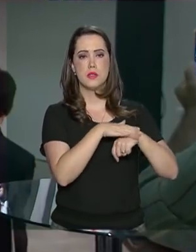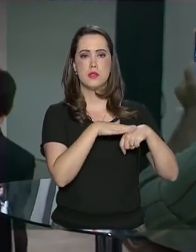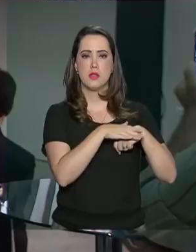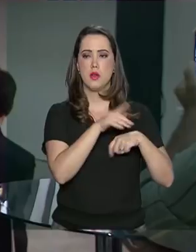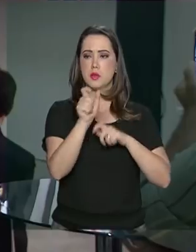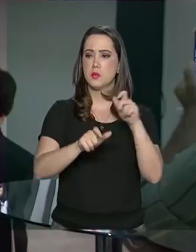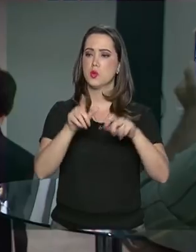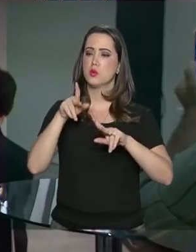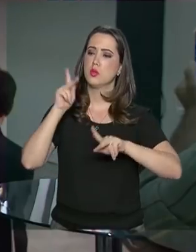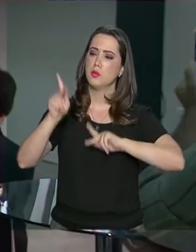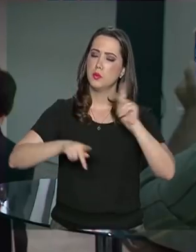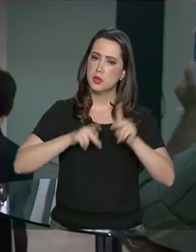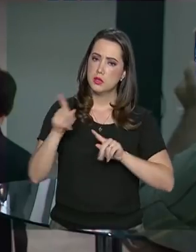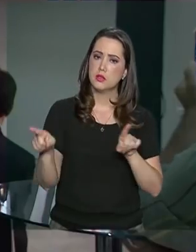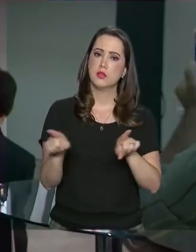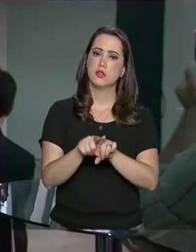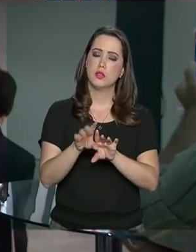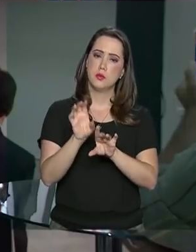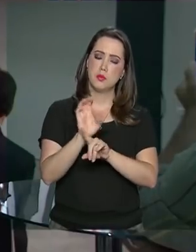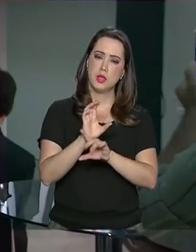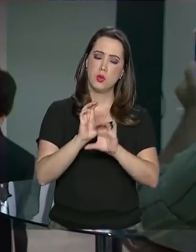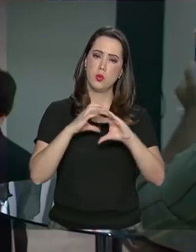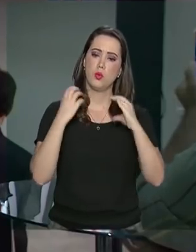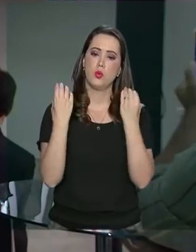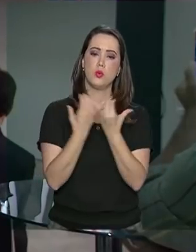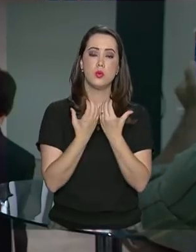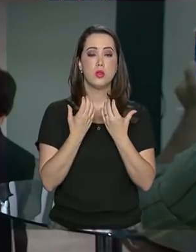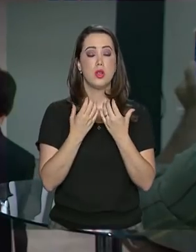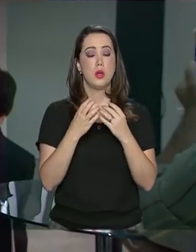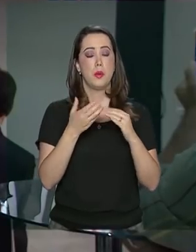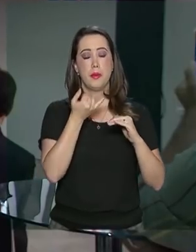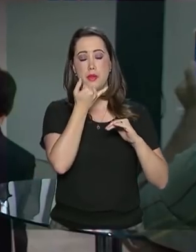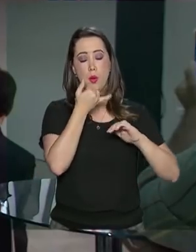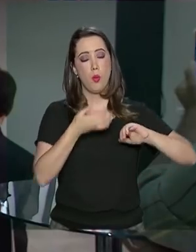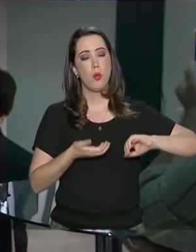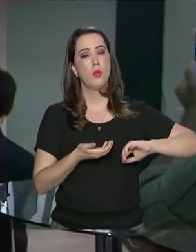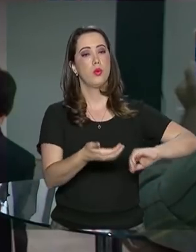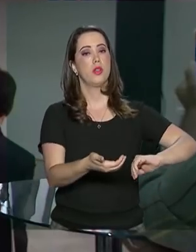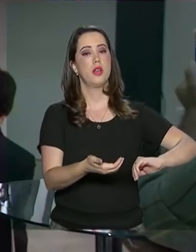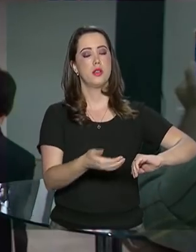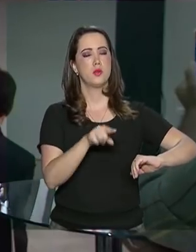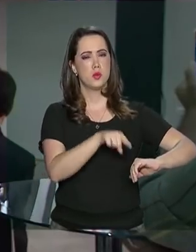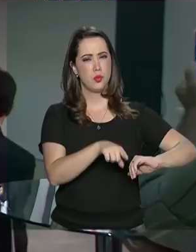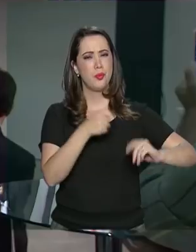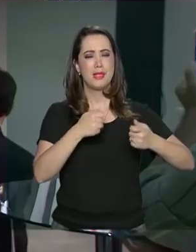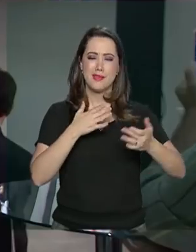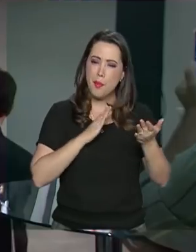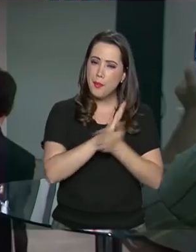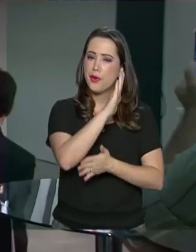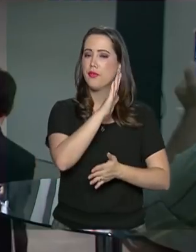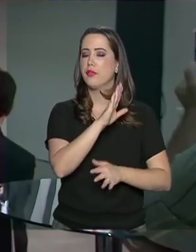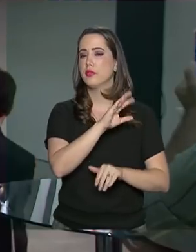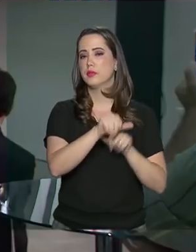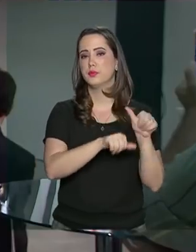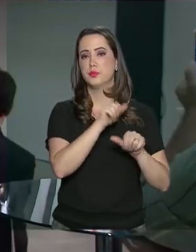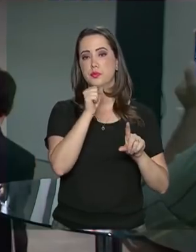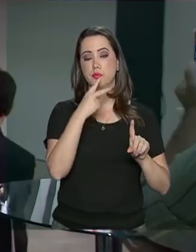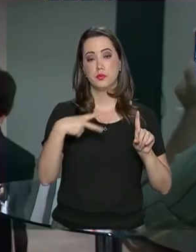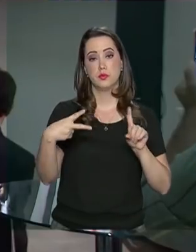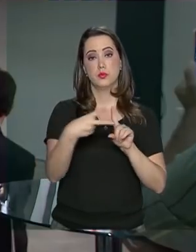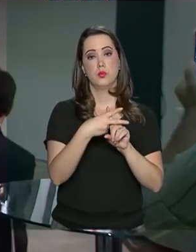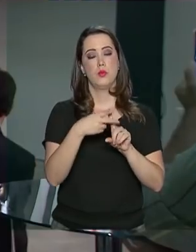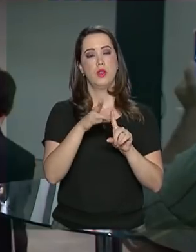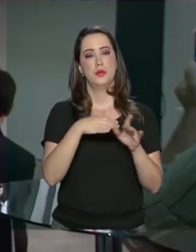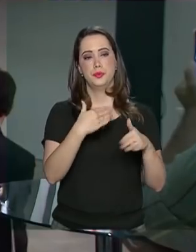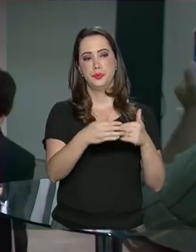empresários, a população e também o Congresso Nacional da necessidade da aprovação das reformas, principalmente da reforma da Previdência que